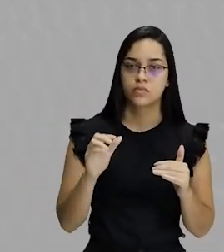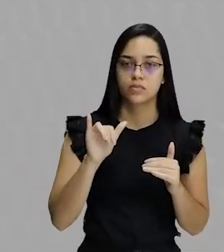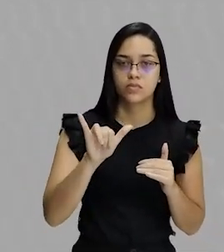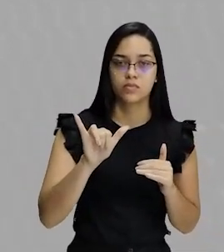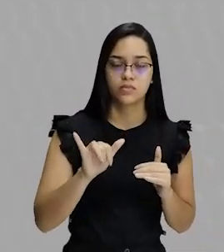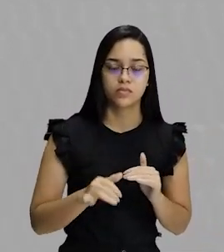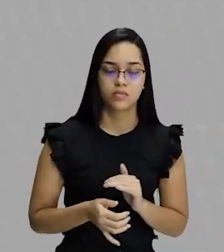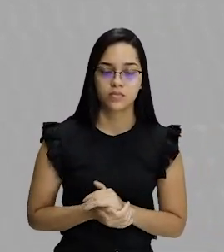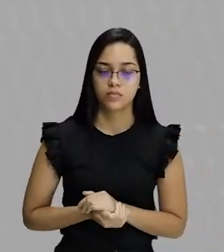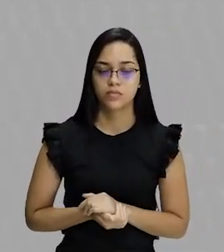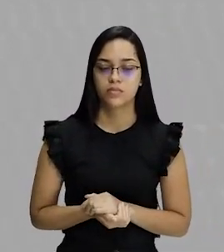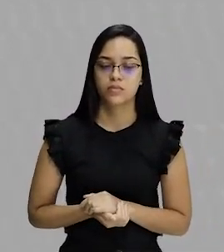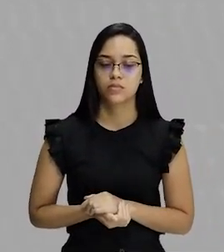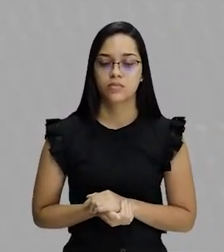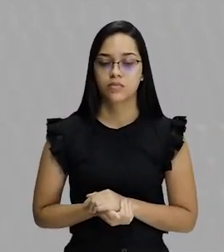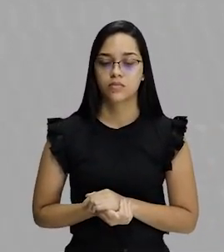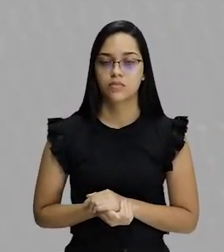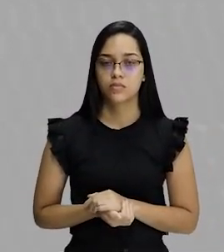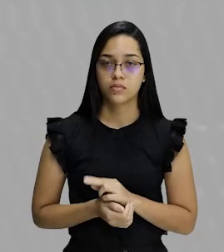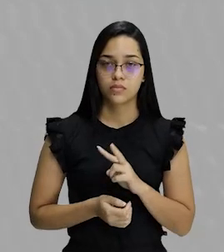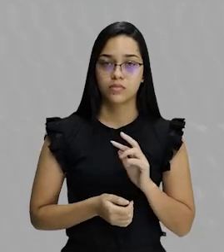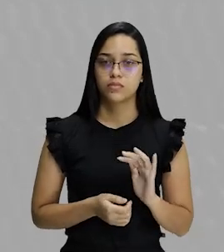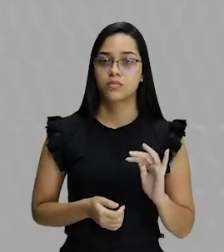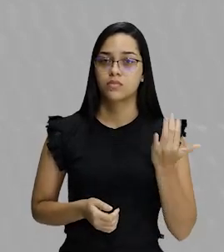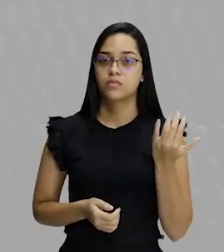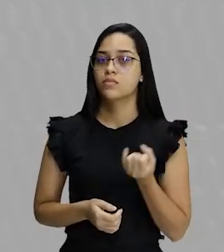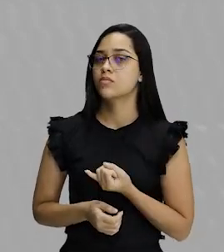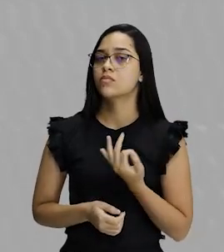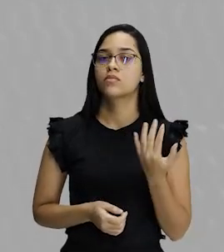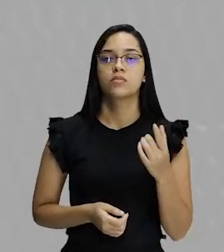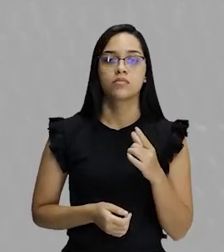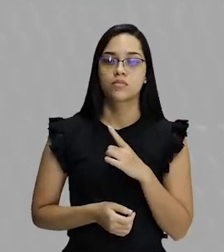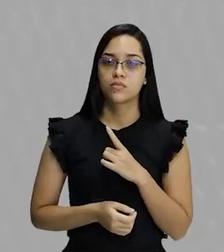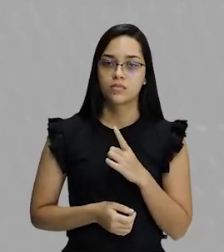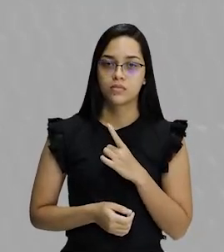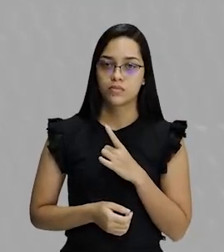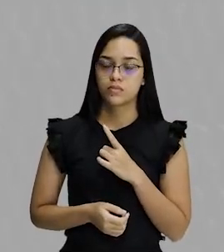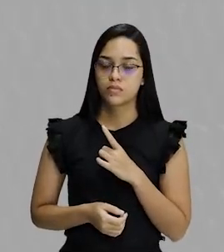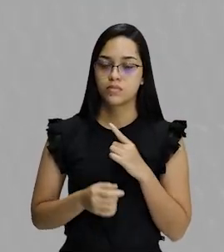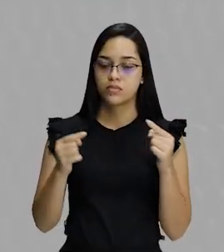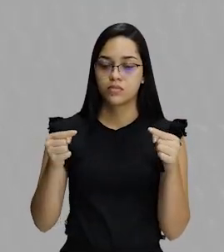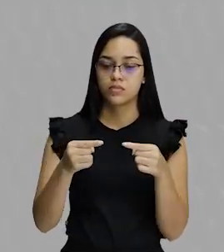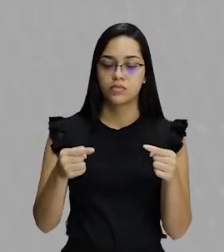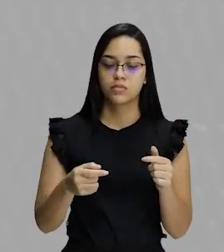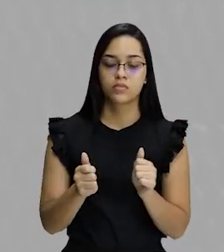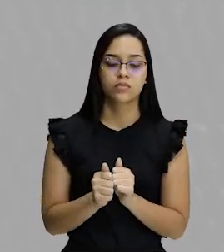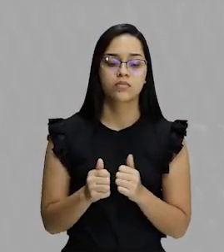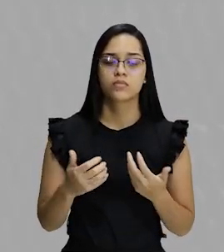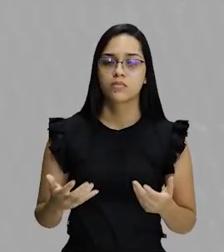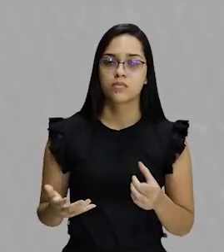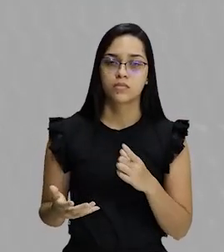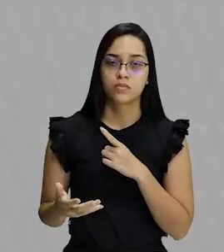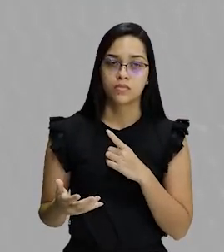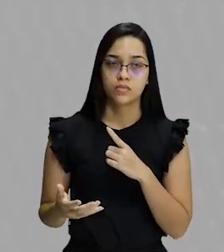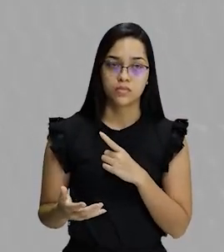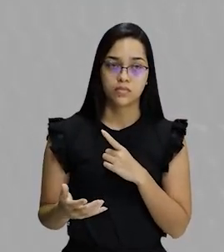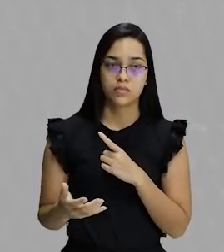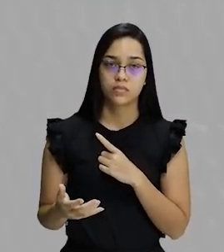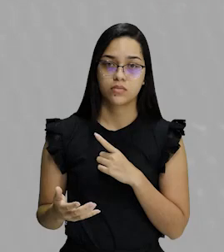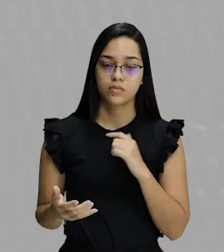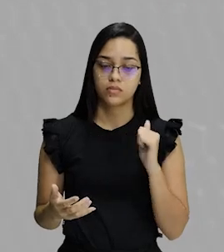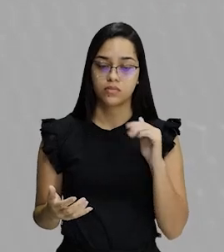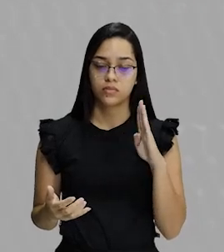cima do eixo Y. Tá? Isso vai acontecer quando? Quando é que o ponto coincide com os eixos? Quando ou